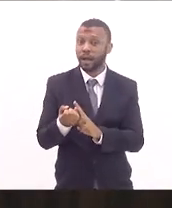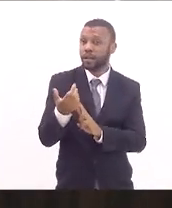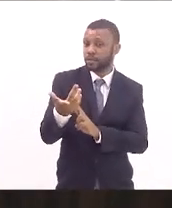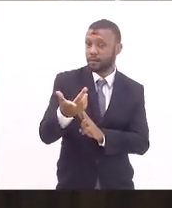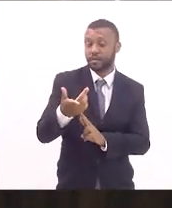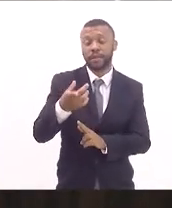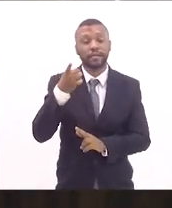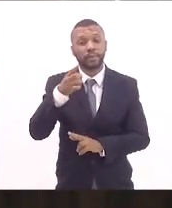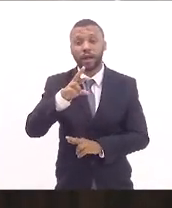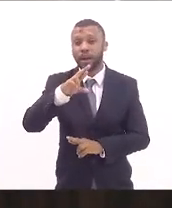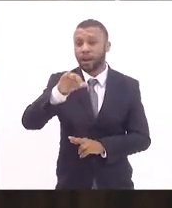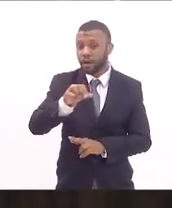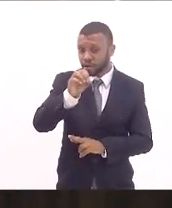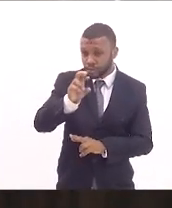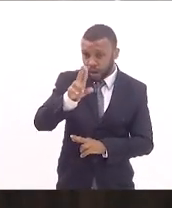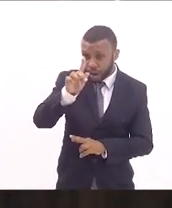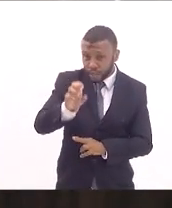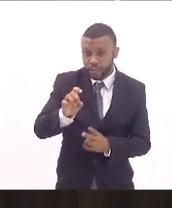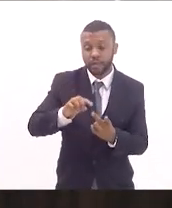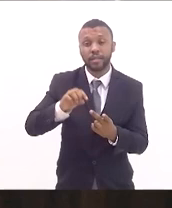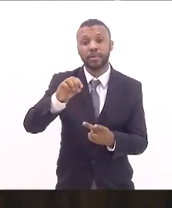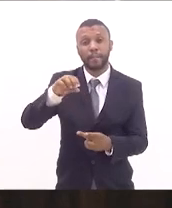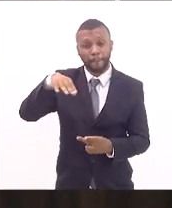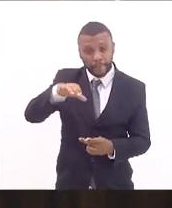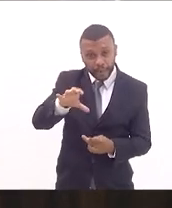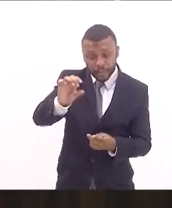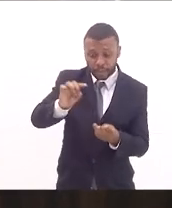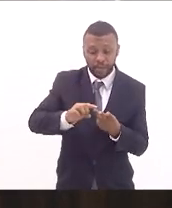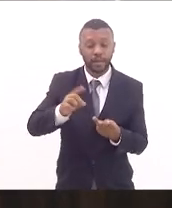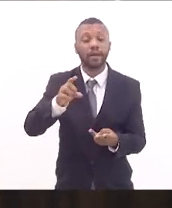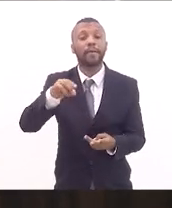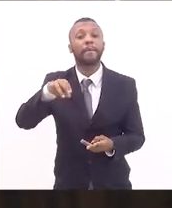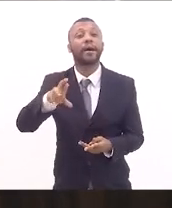padrões Felipe Neto Martha Rocha Carlos minc Marta Rocha